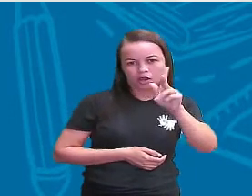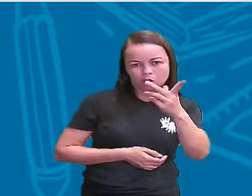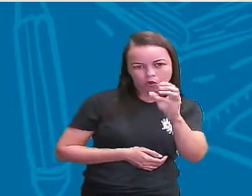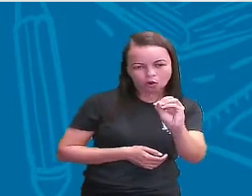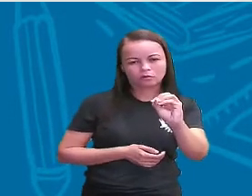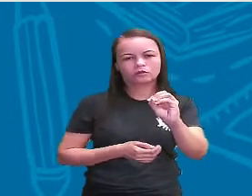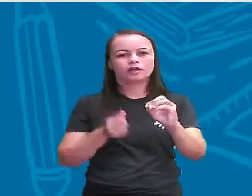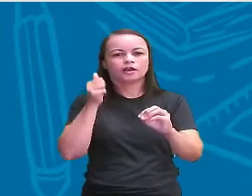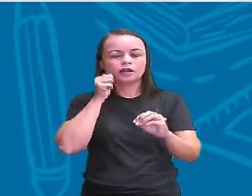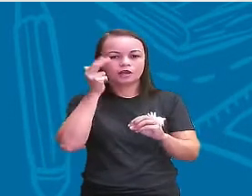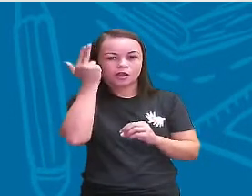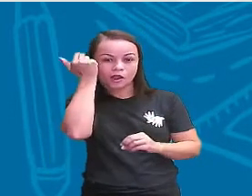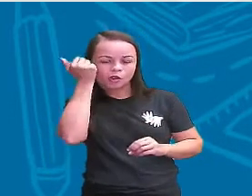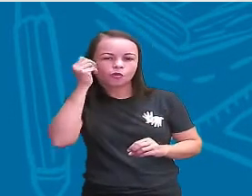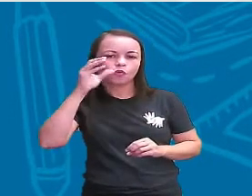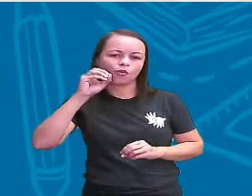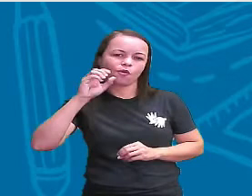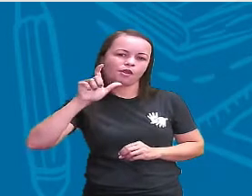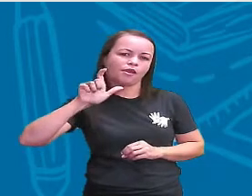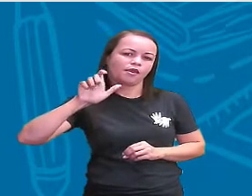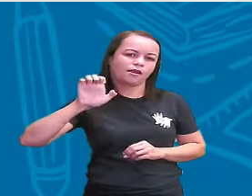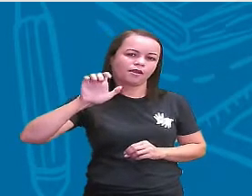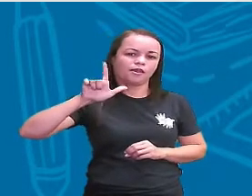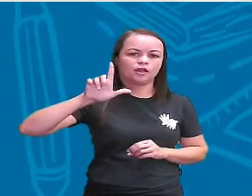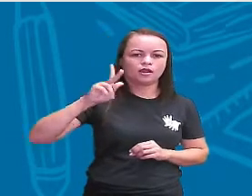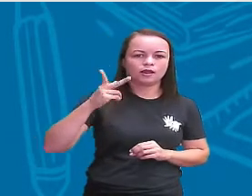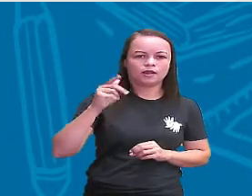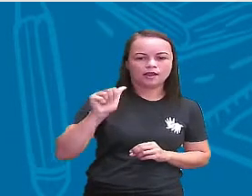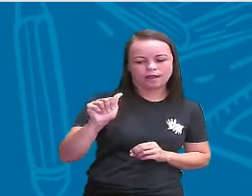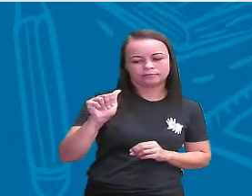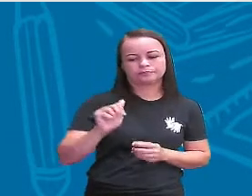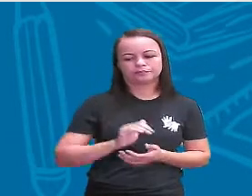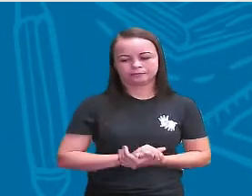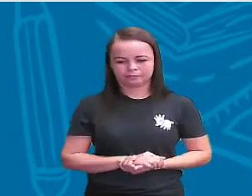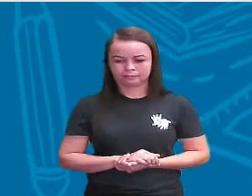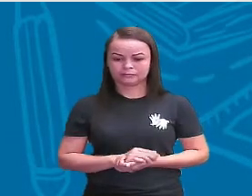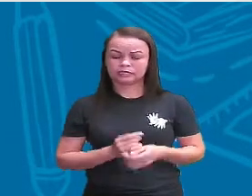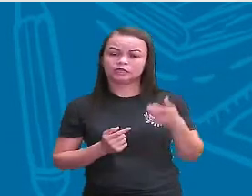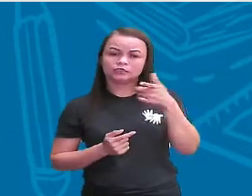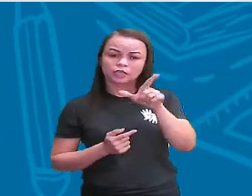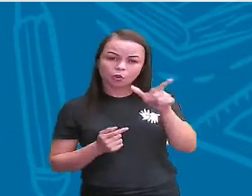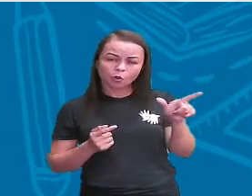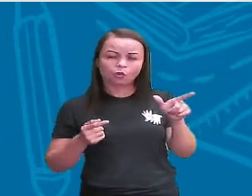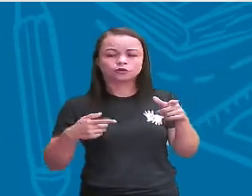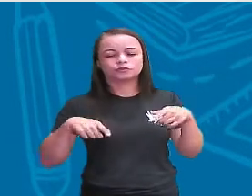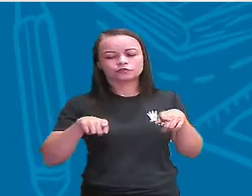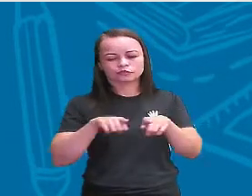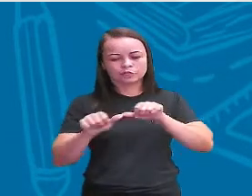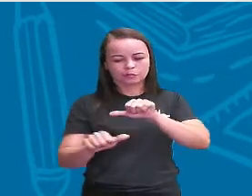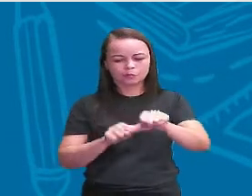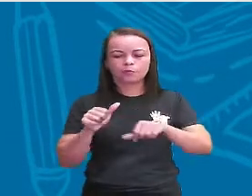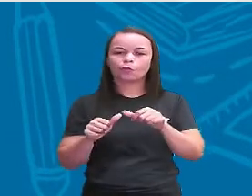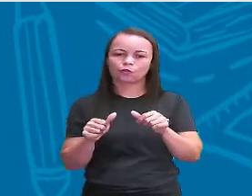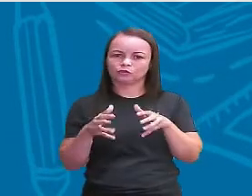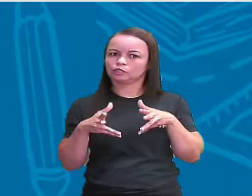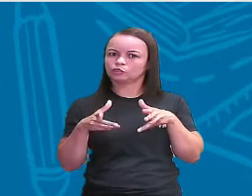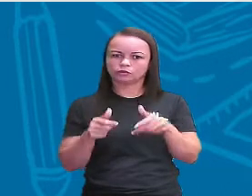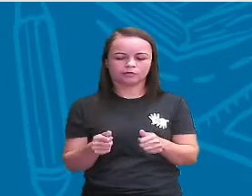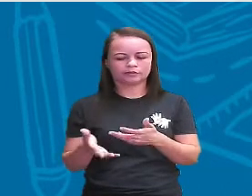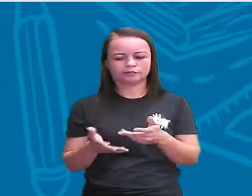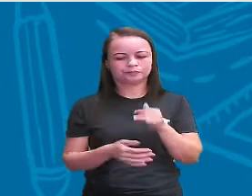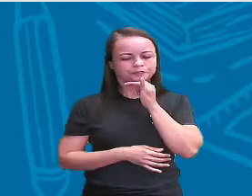feminino. Esses são chamados de biformes. Já temos outros que muda completamente a palavra.